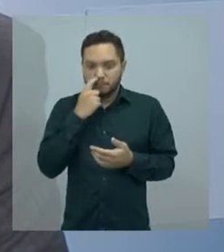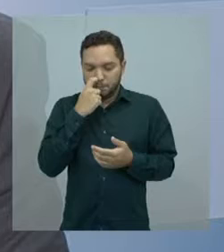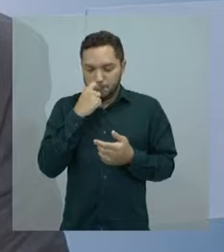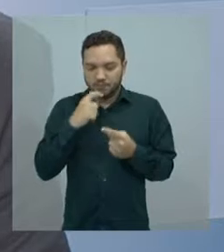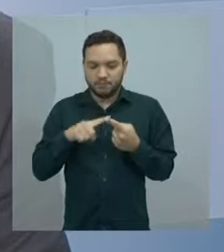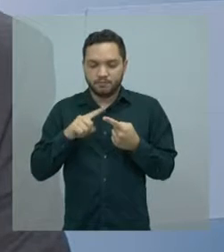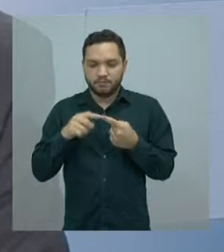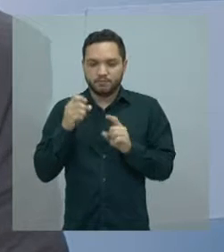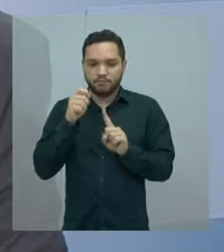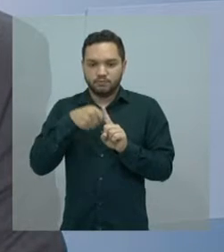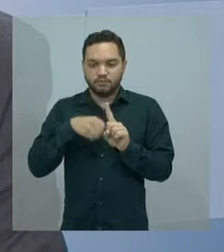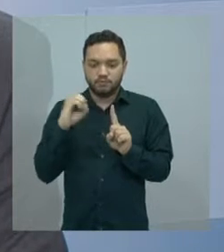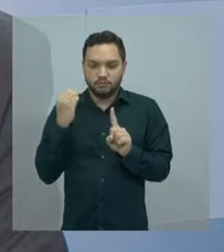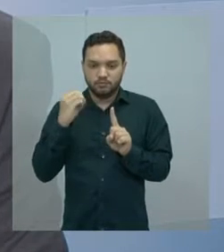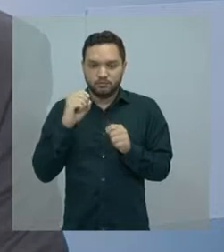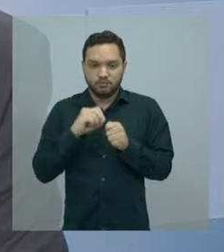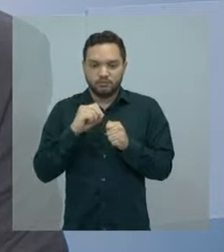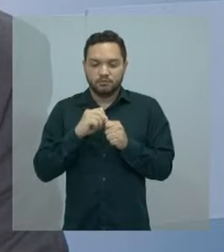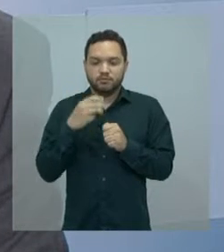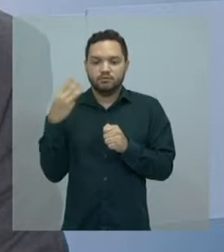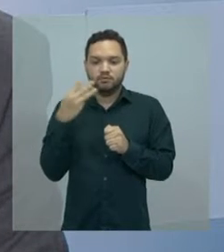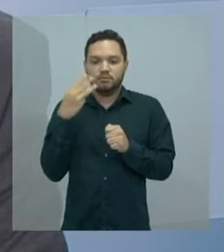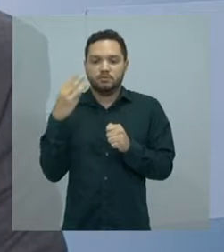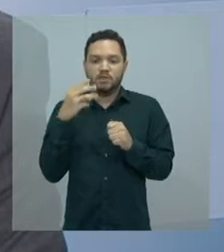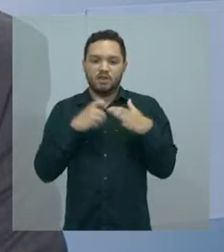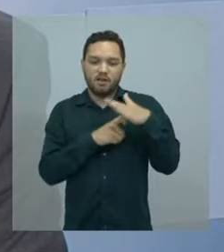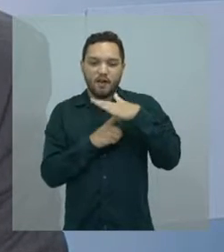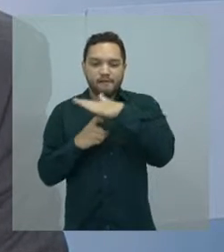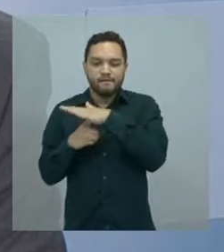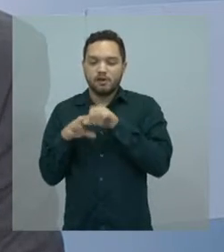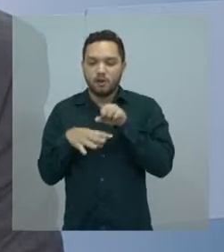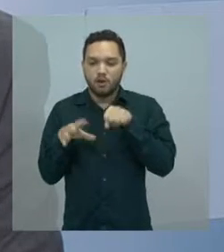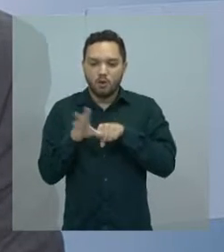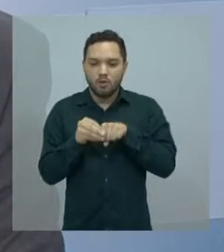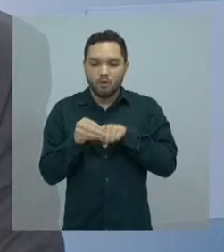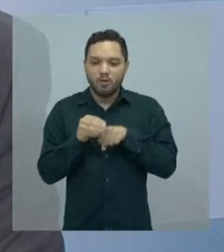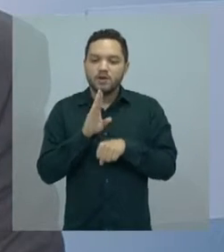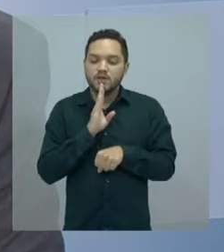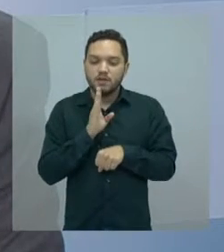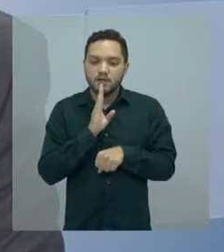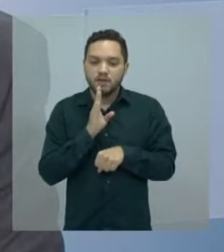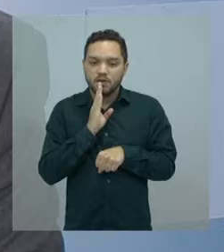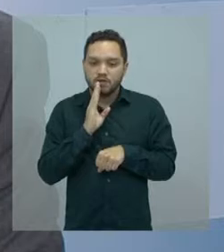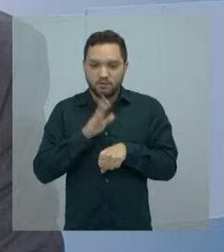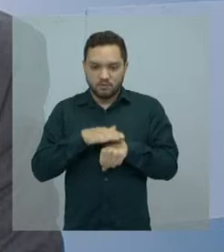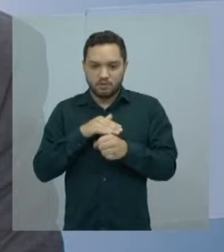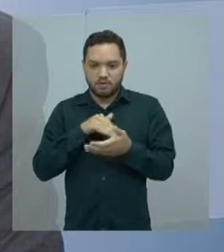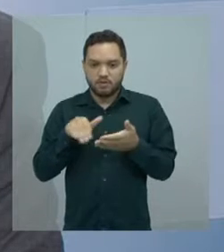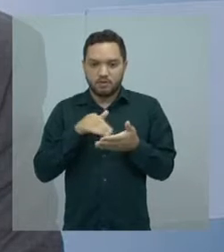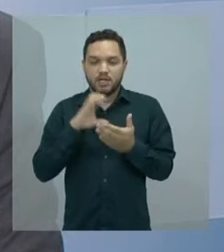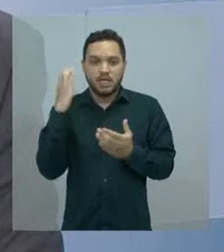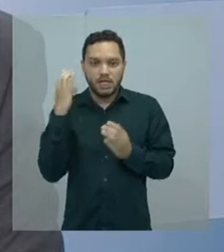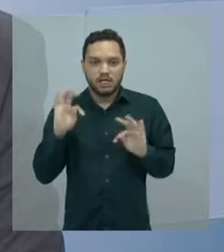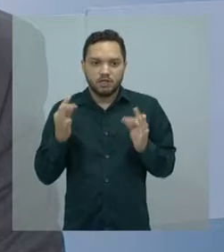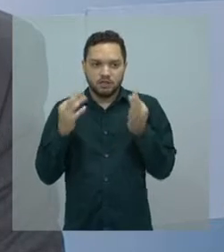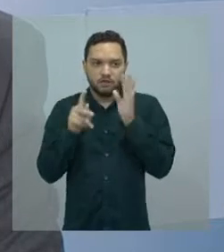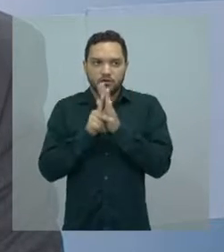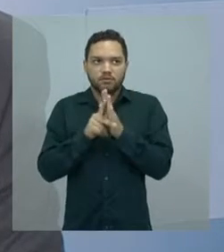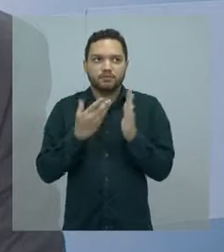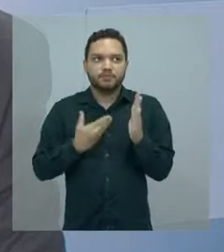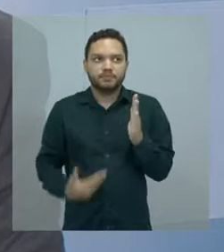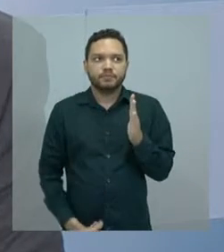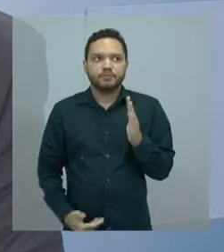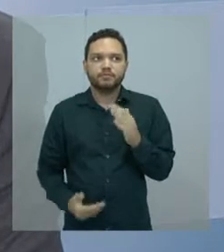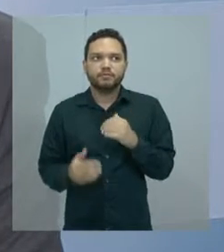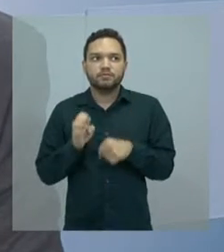outubro participamos da 3ª Feira do Conhecimento, promovido pela Secretaria de Ciência e Tecnologia do Governo do Estado. E